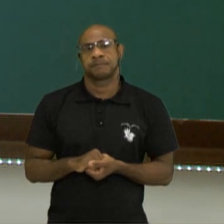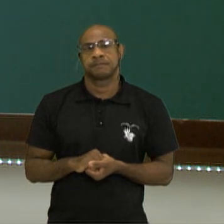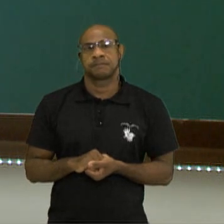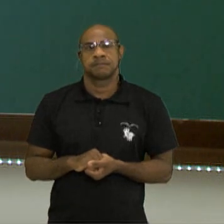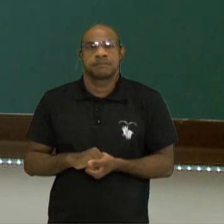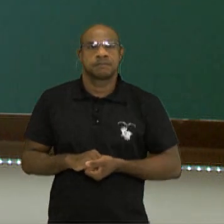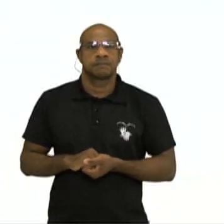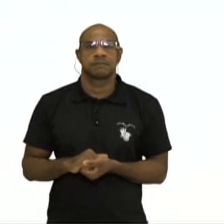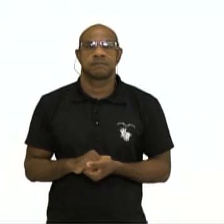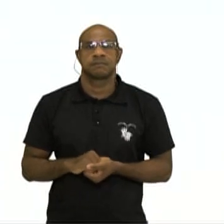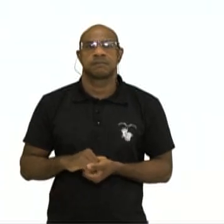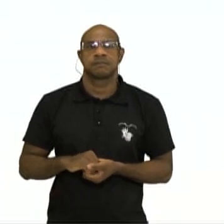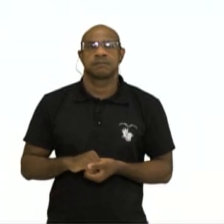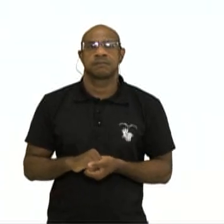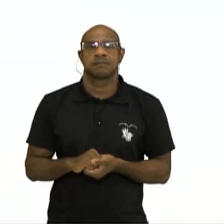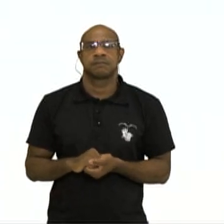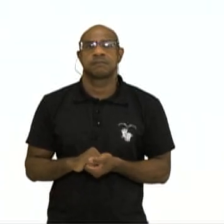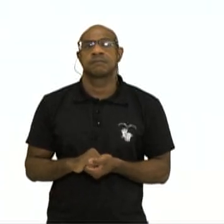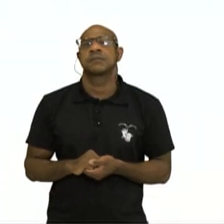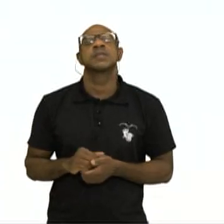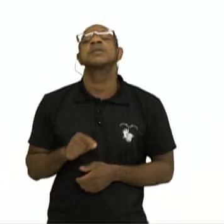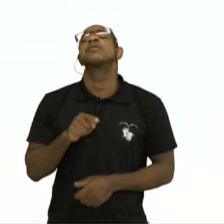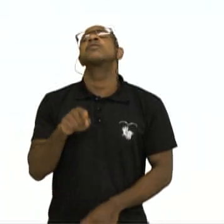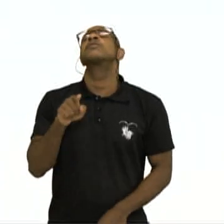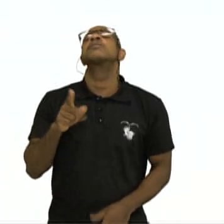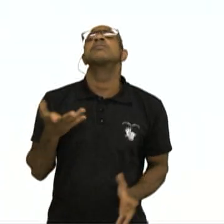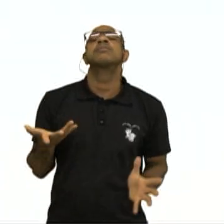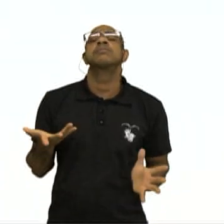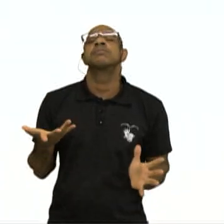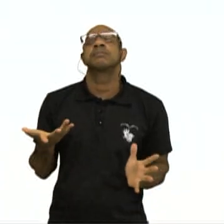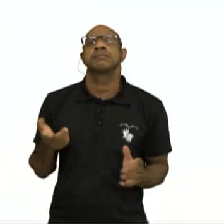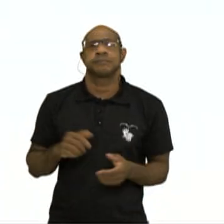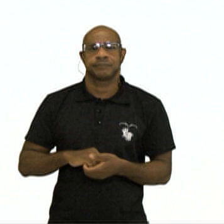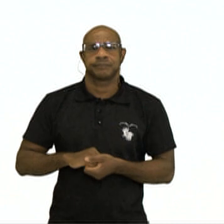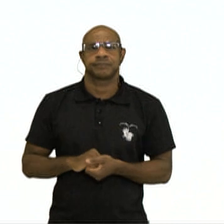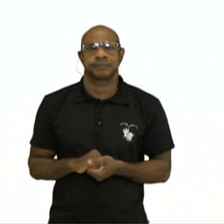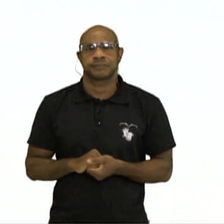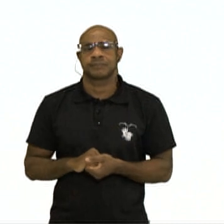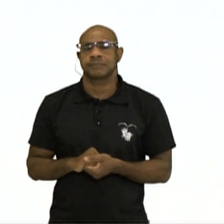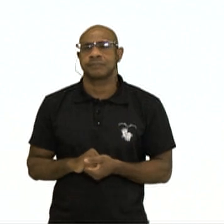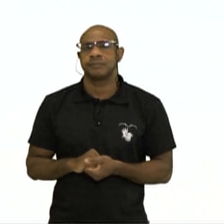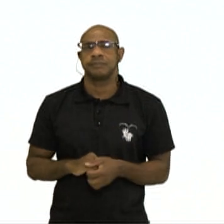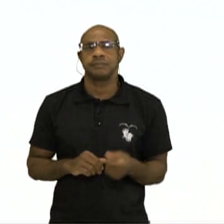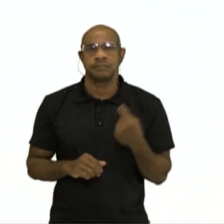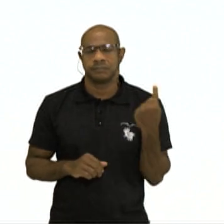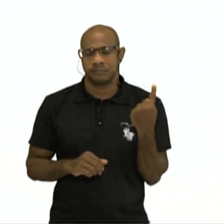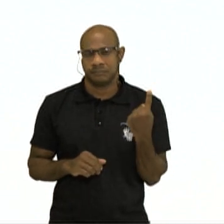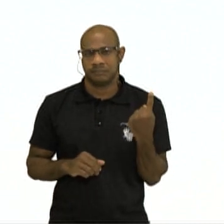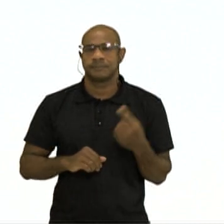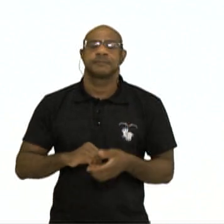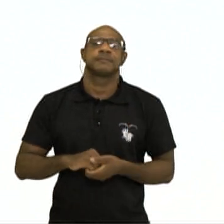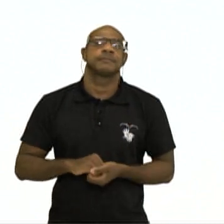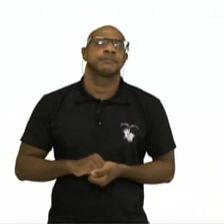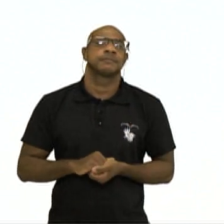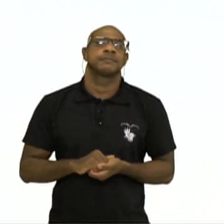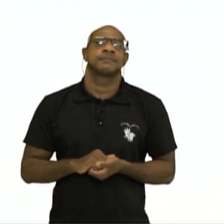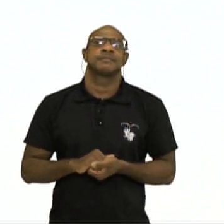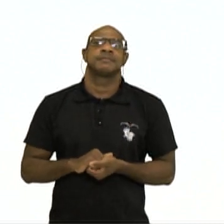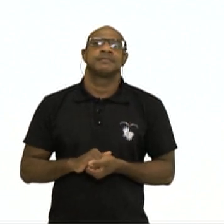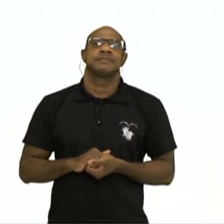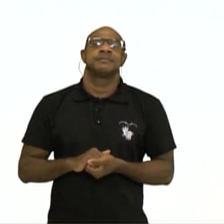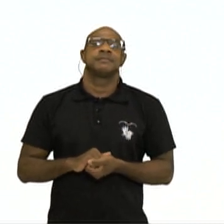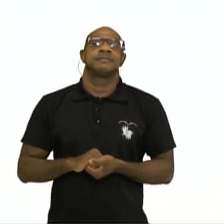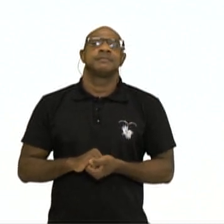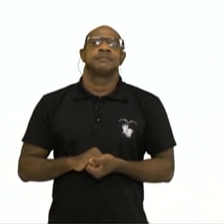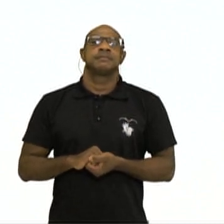Answer about you. E sobre você? Number 1. Thinking about your adult life, do you think you